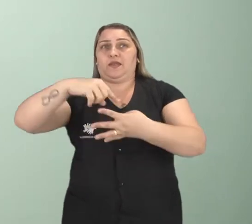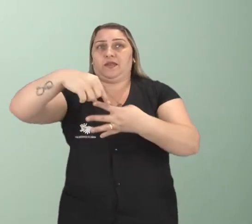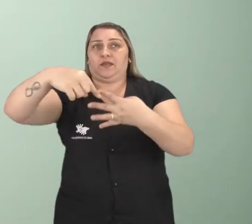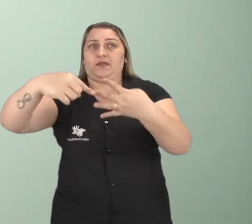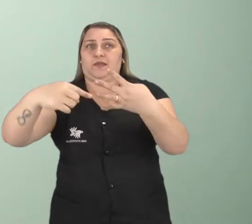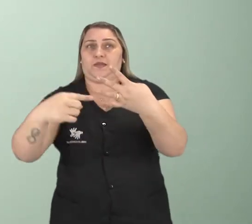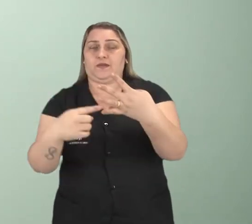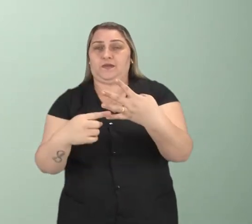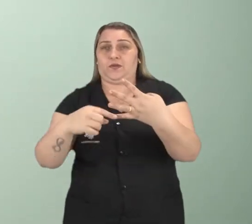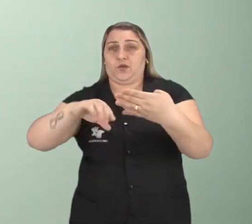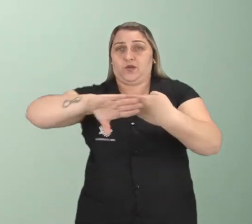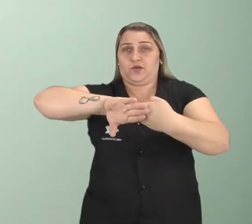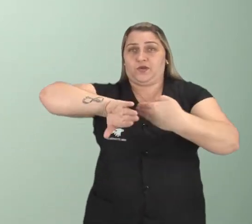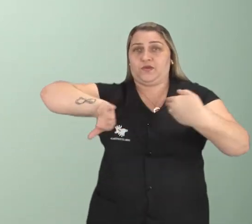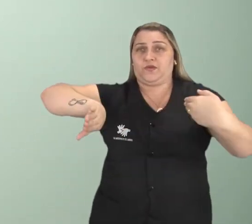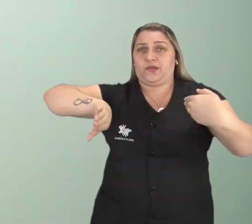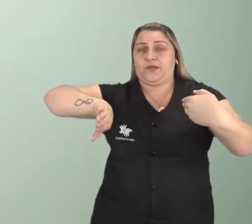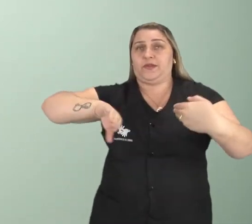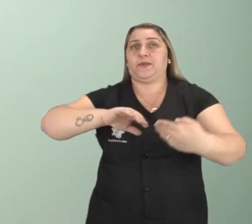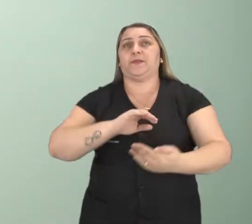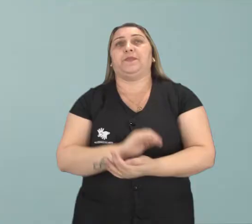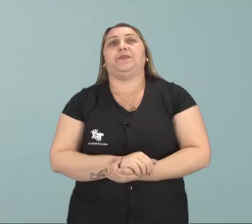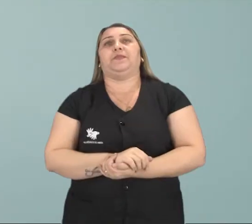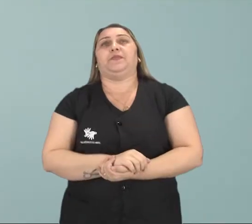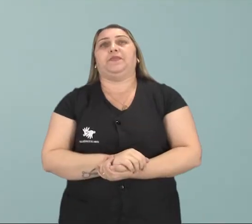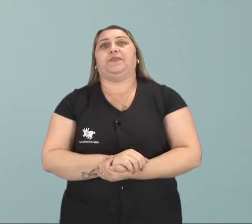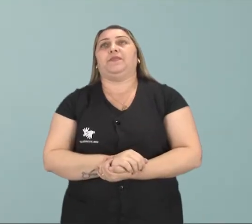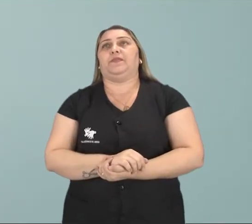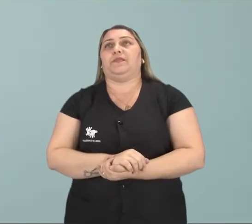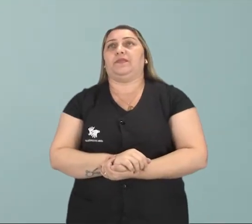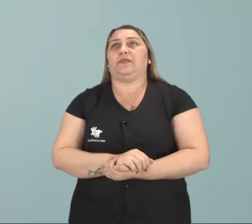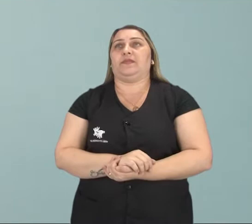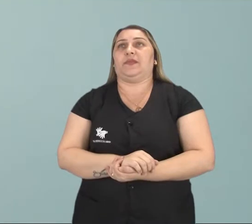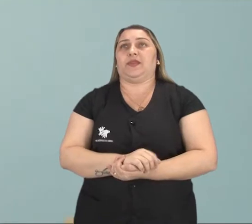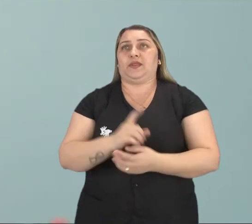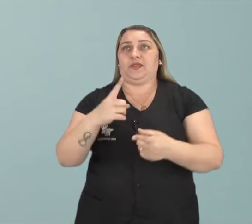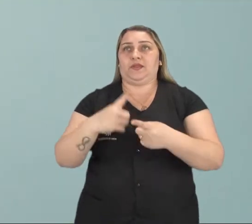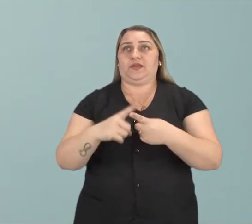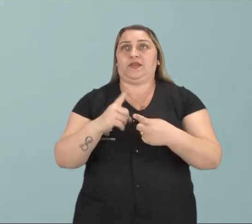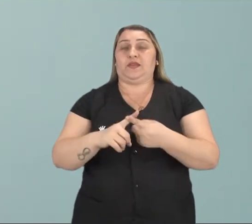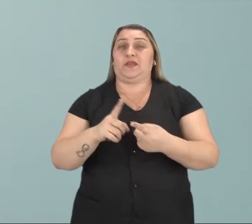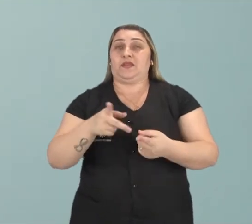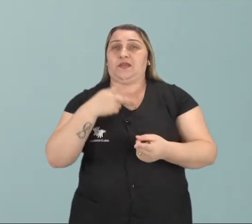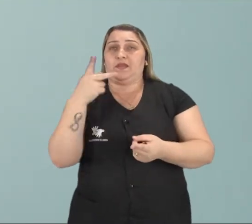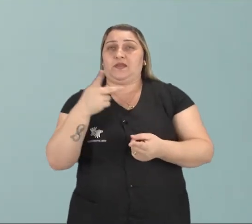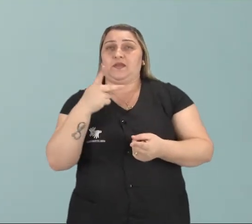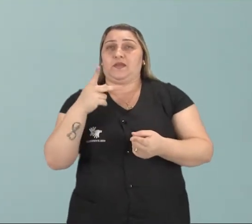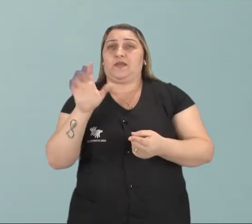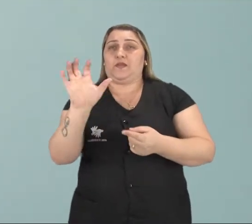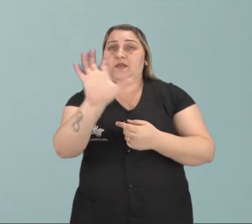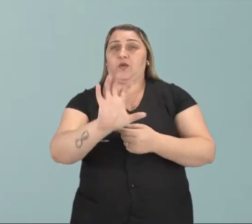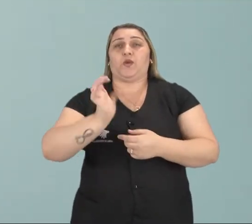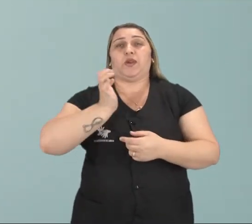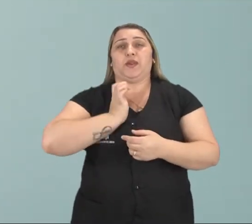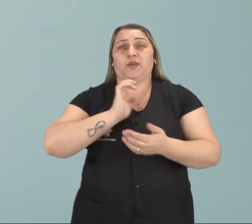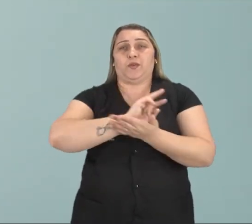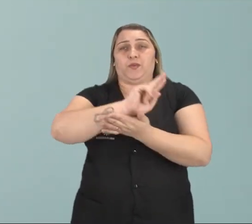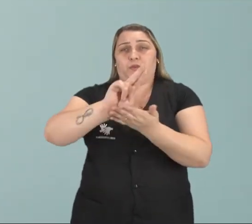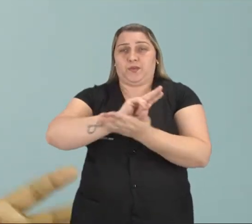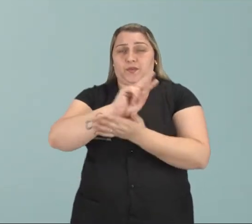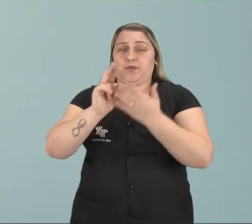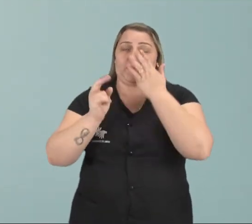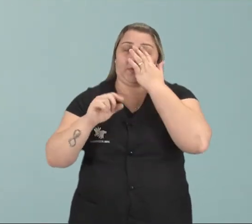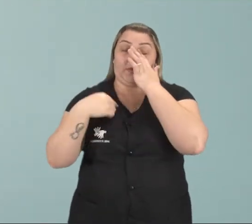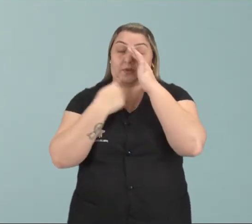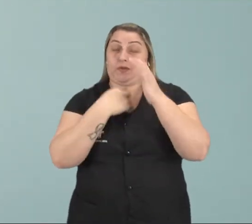estabeleceu-se uma divisão, né? É uma divisão que é um pouco contestada porque, como eu disse para vocês, é uma região rica em diversidade, então a